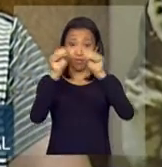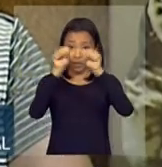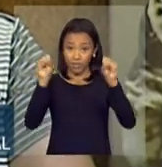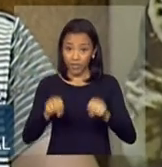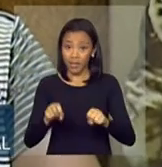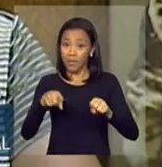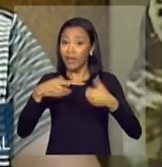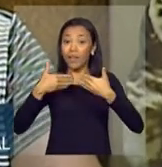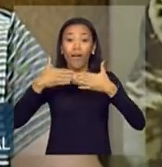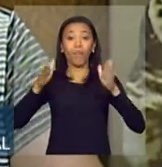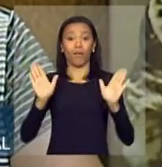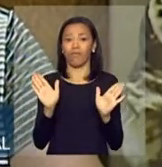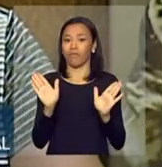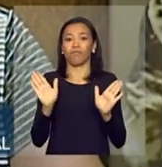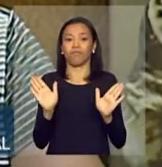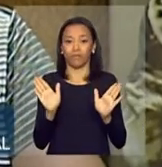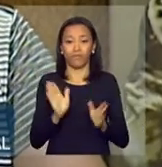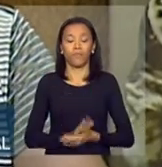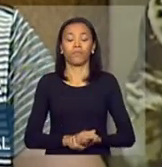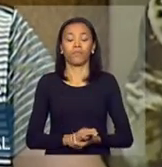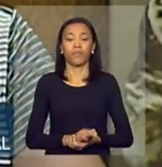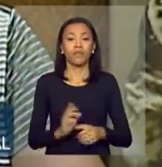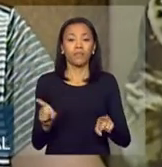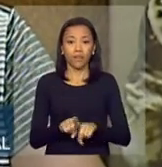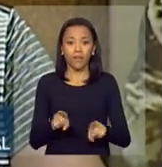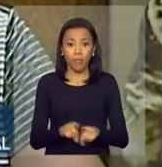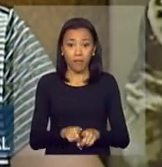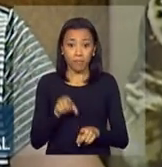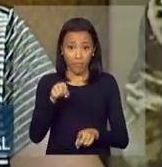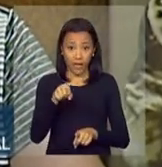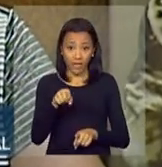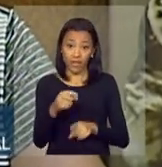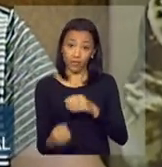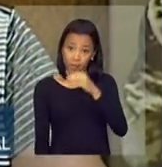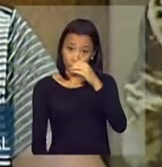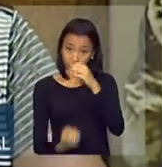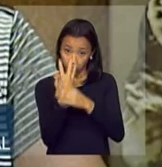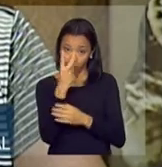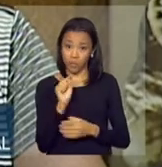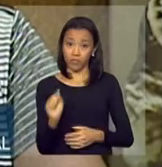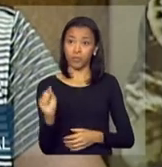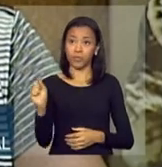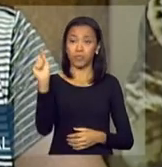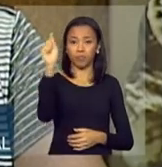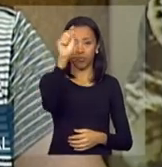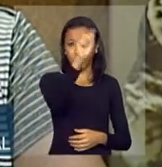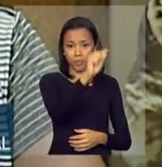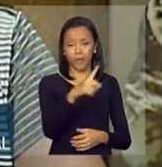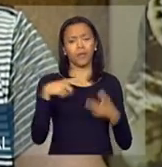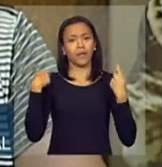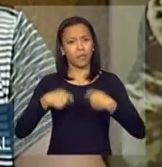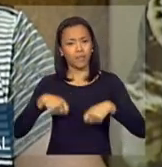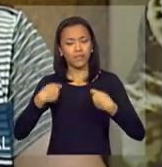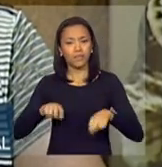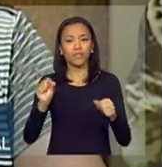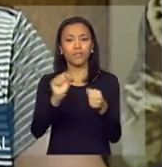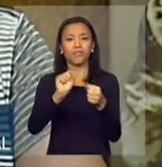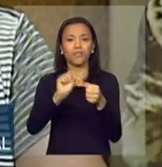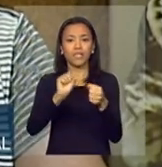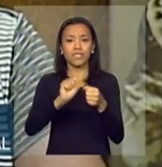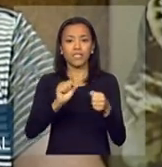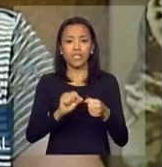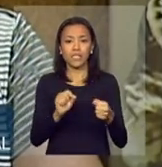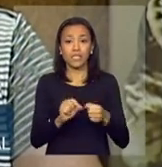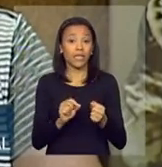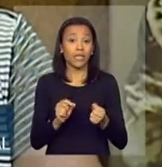muito aberto, né? Para que o SISAM seja implementado nos municípios, é necessário recriar processos